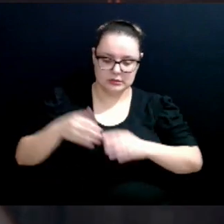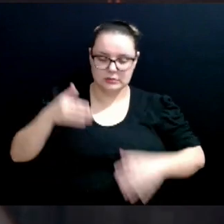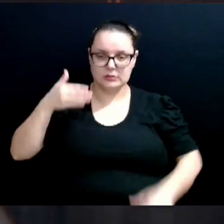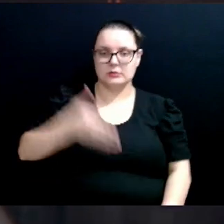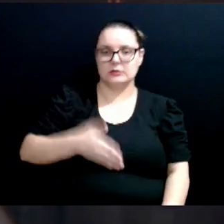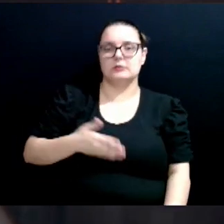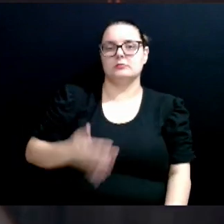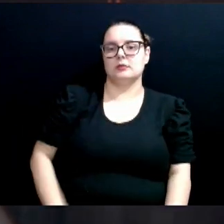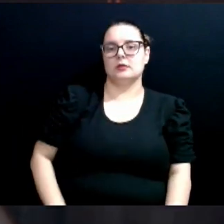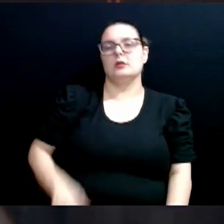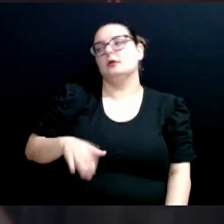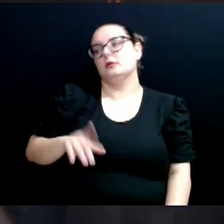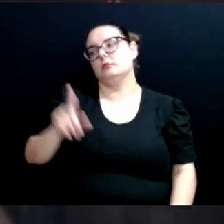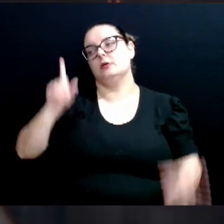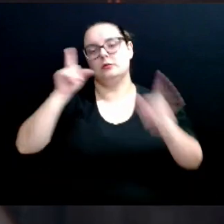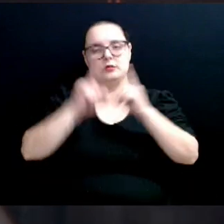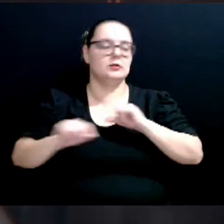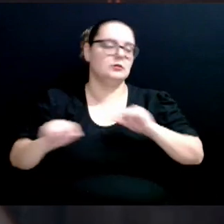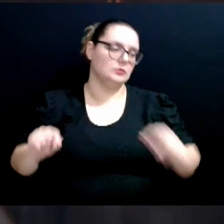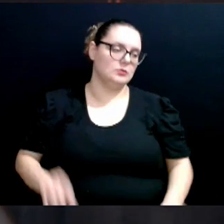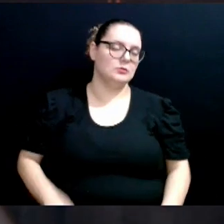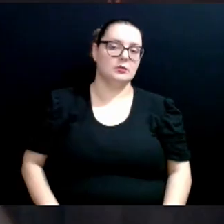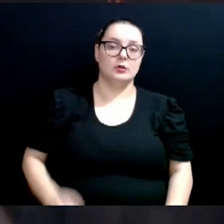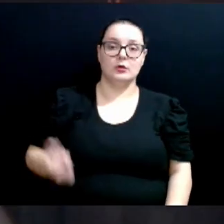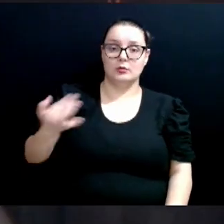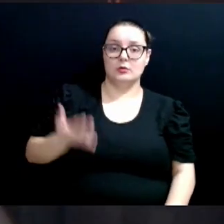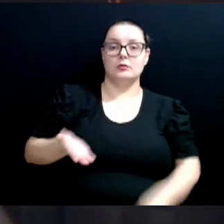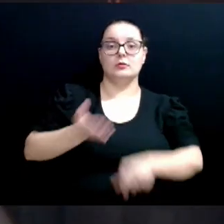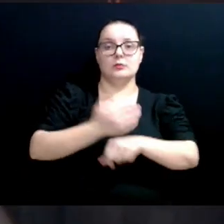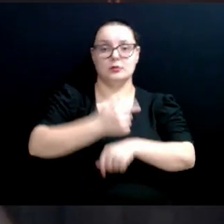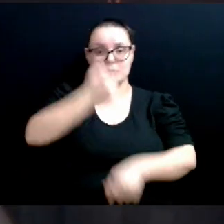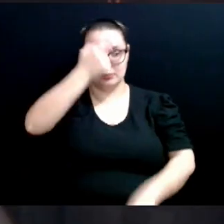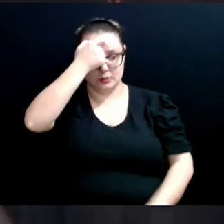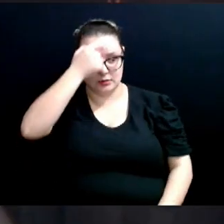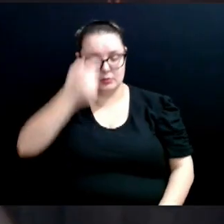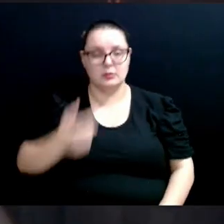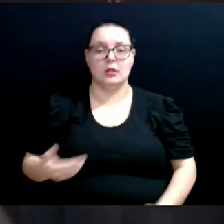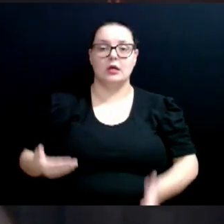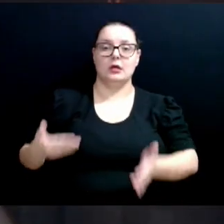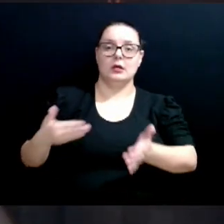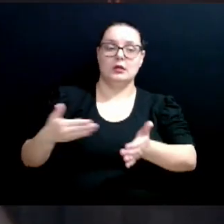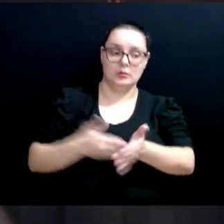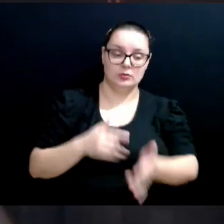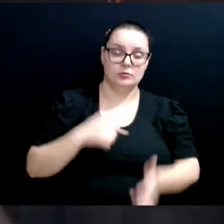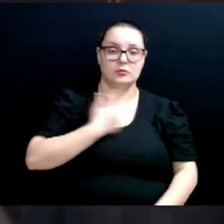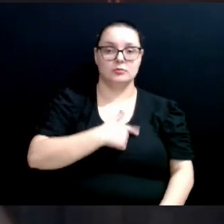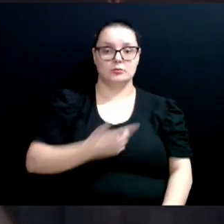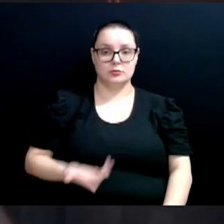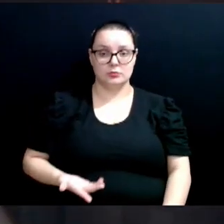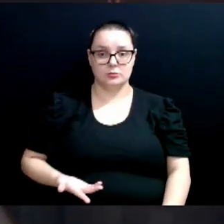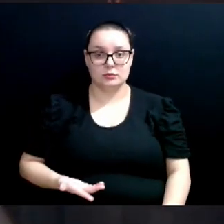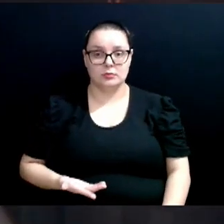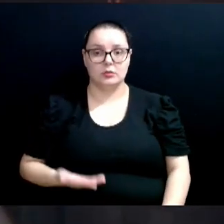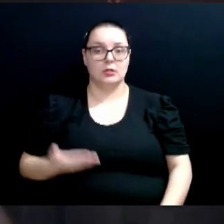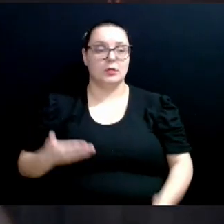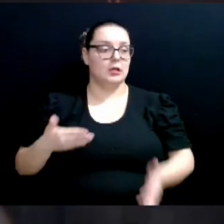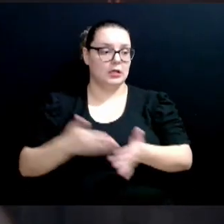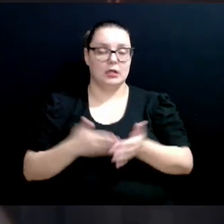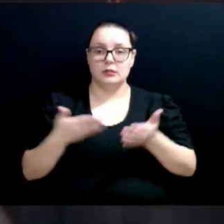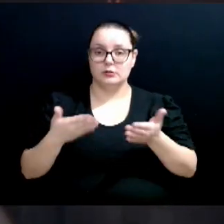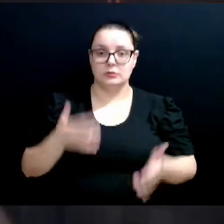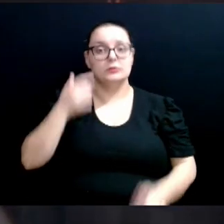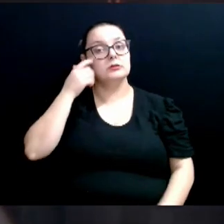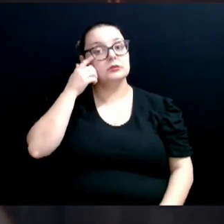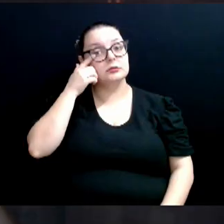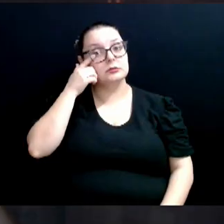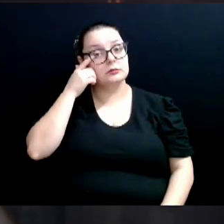difícil de sair. Então, quanto antes a gente tem consciência de até onde a gente pode ir, até onde aquilo é saudável,